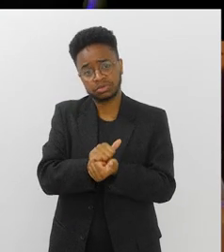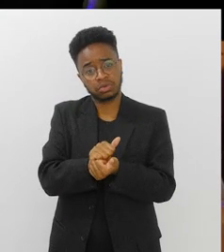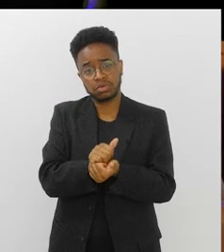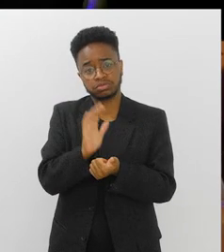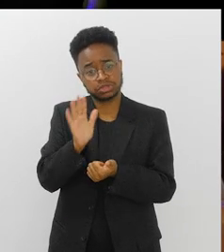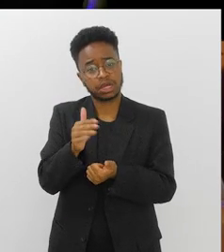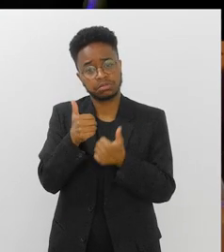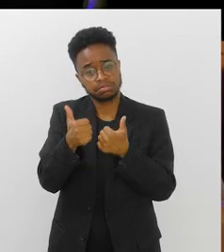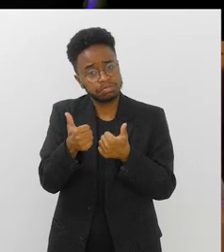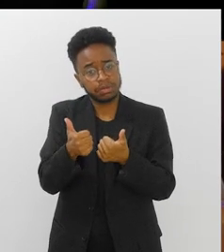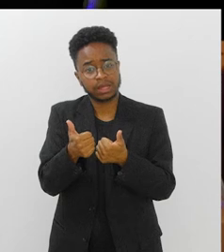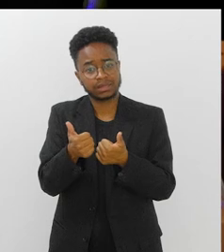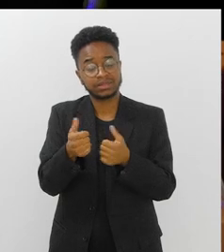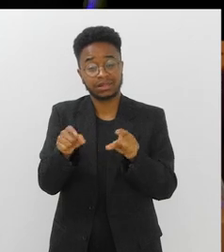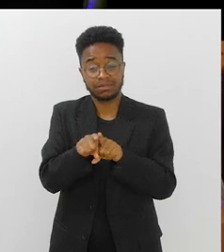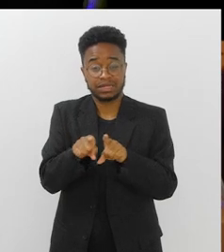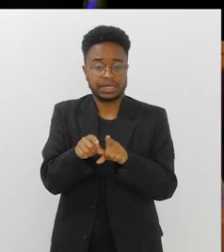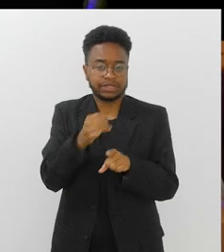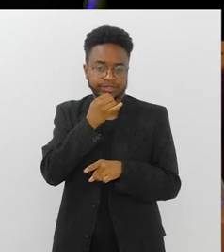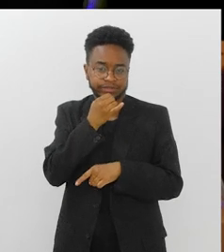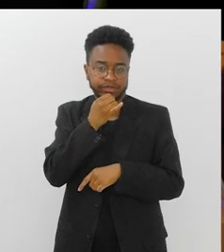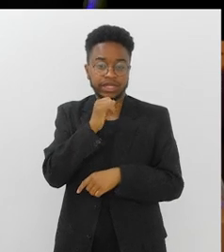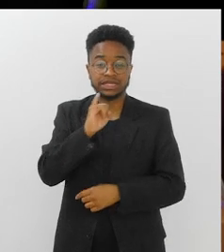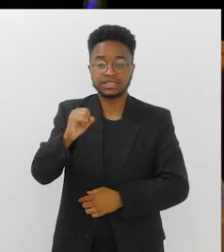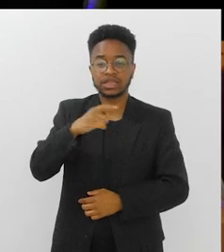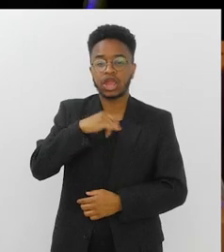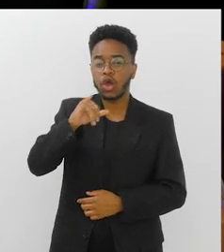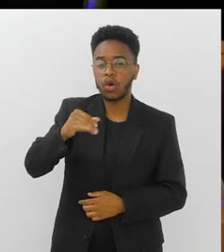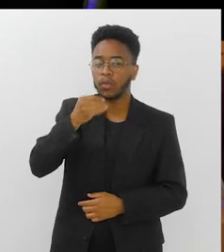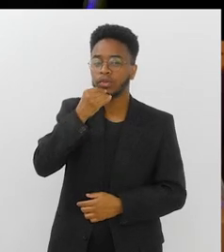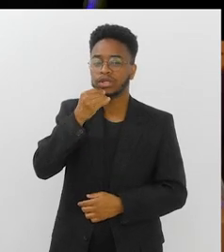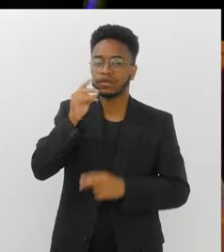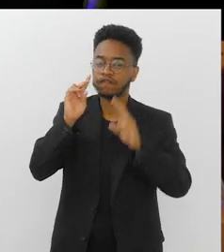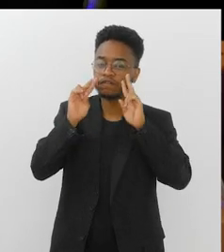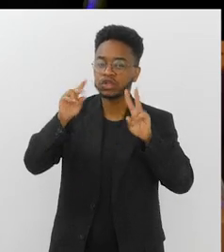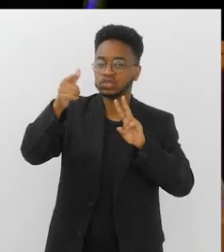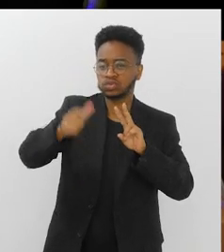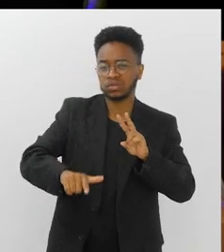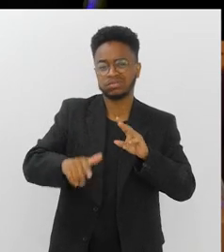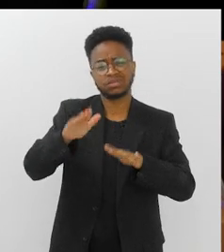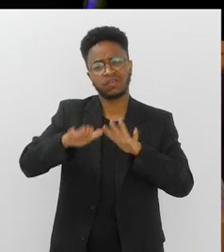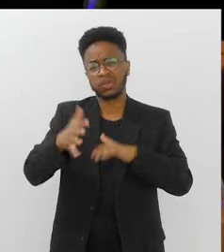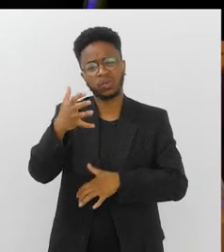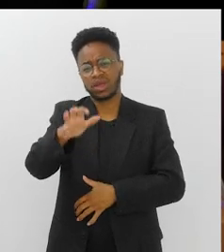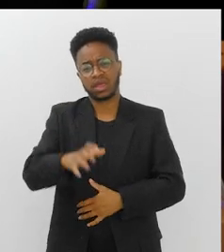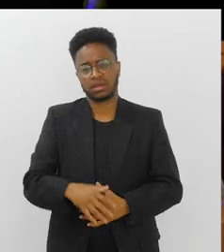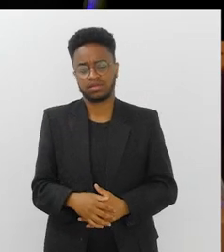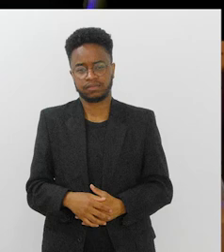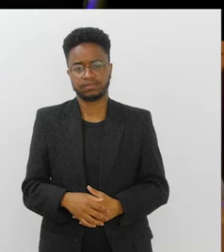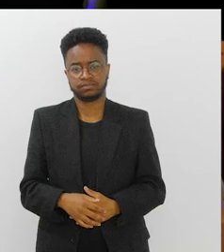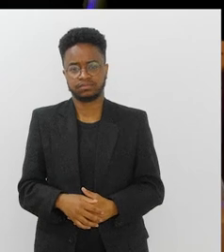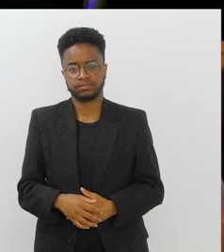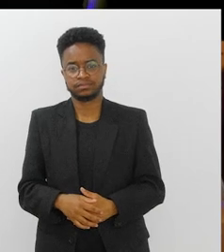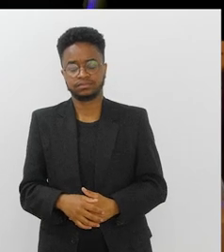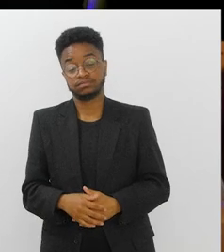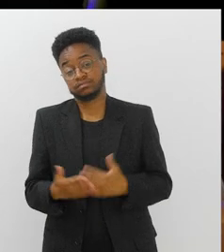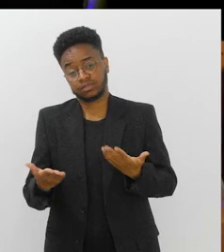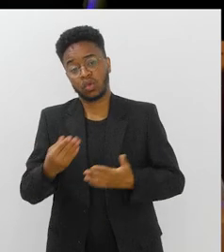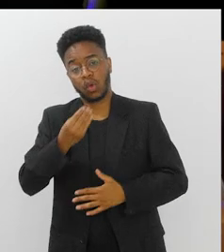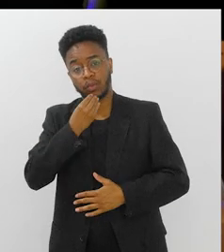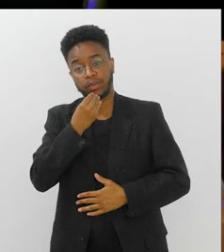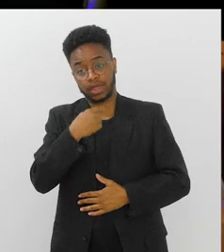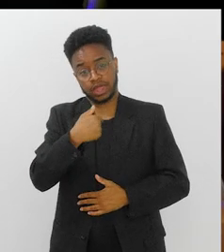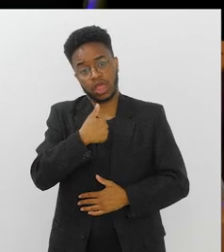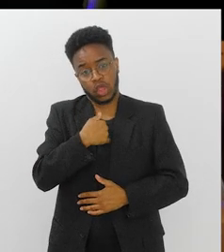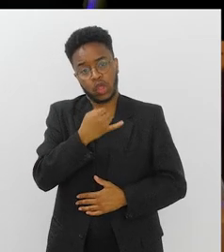ali e e e e até para voltar por exemplo para ter oportunidade de voltar a enxergar talvez ela não queira sabe e